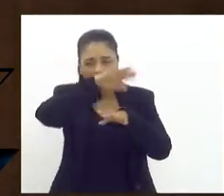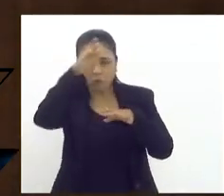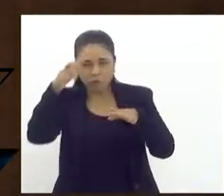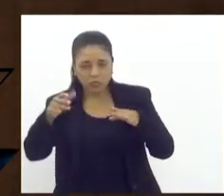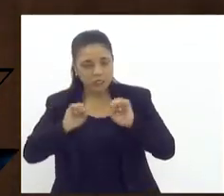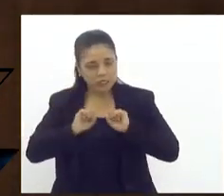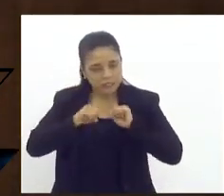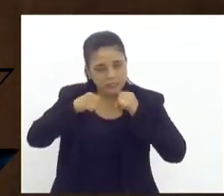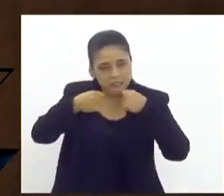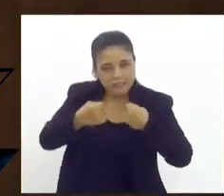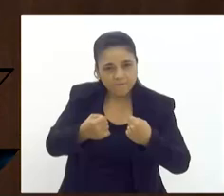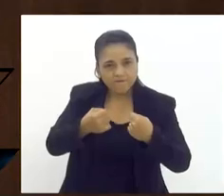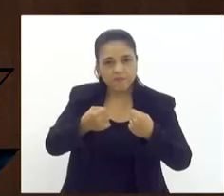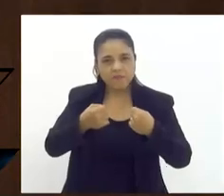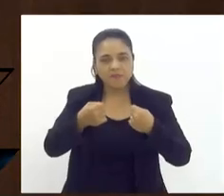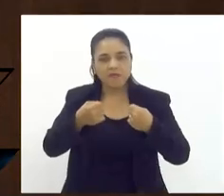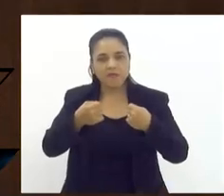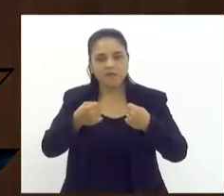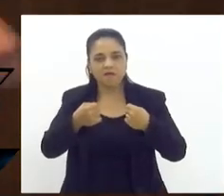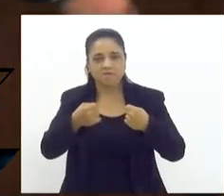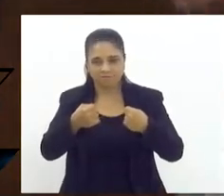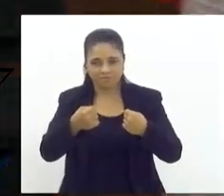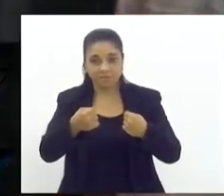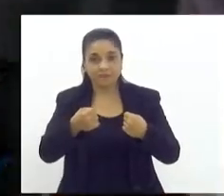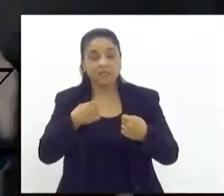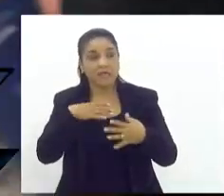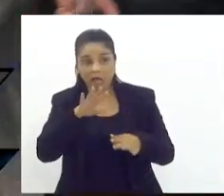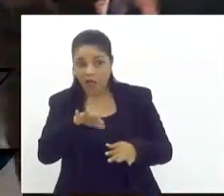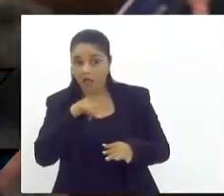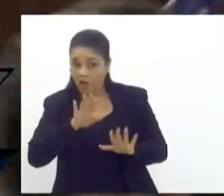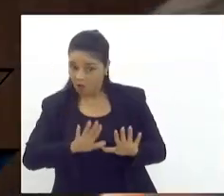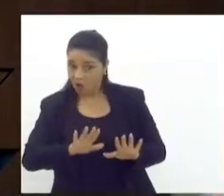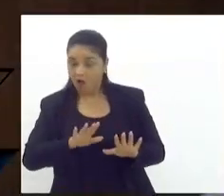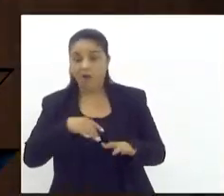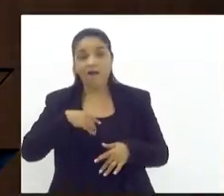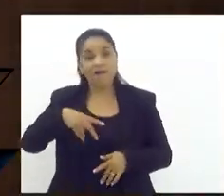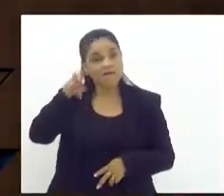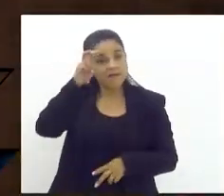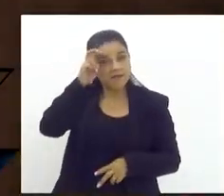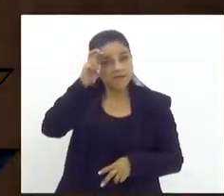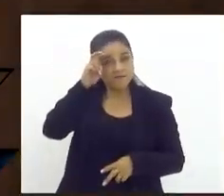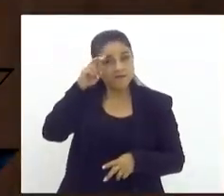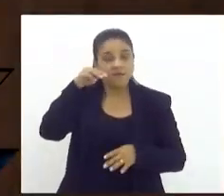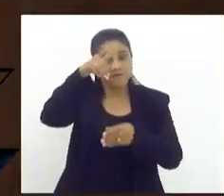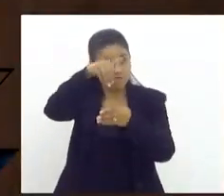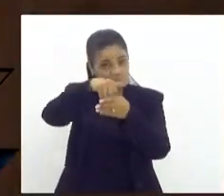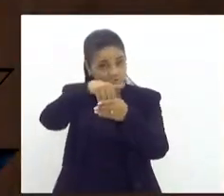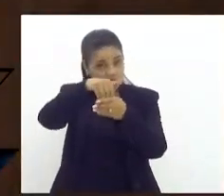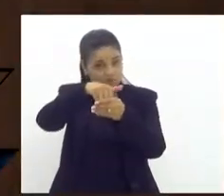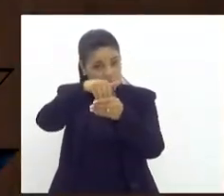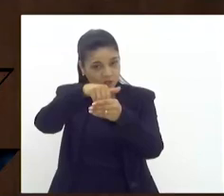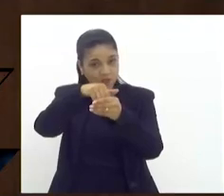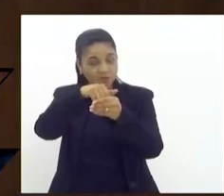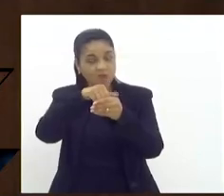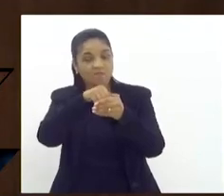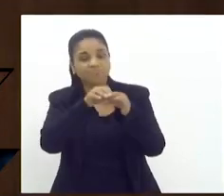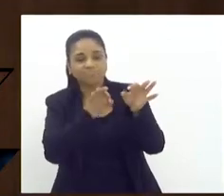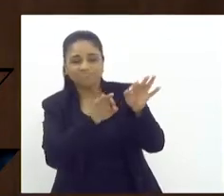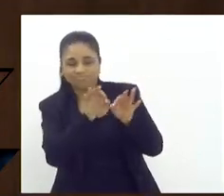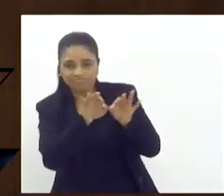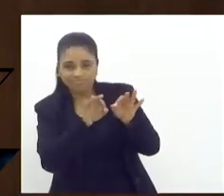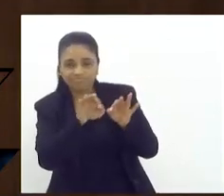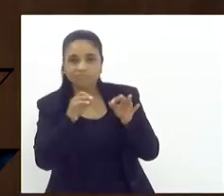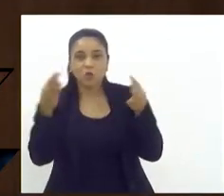Aliás quinta-feira a gente vai votar um programa para incentivo ao montanhismo